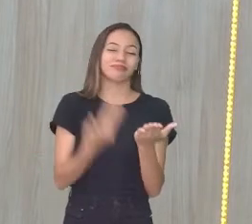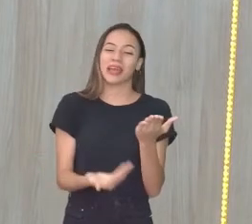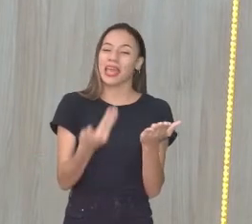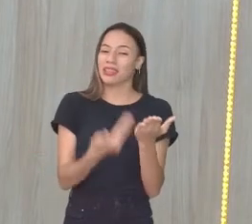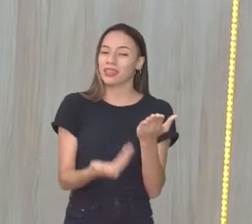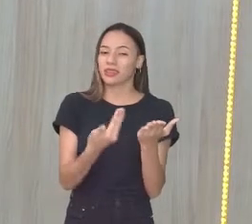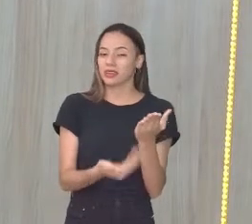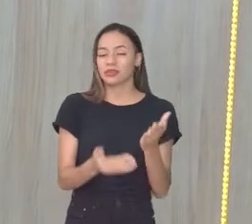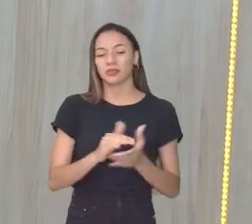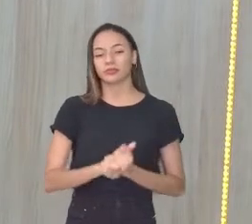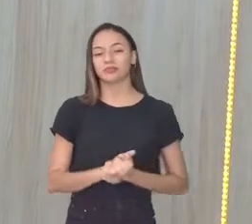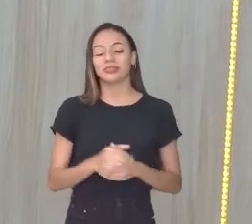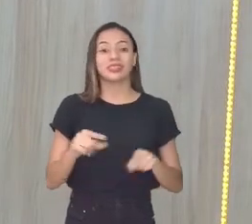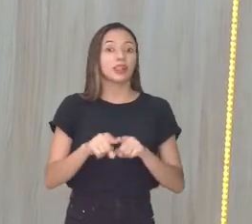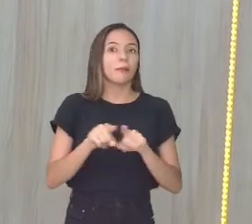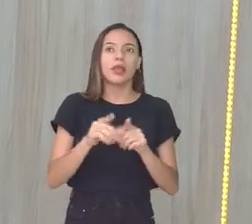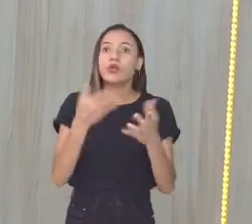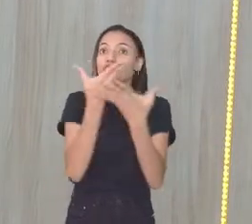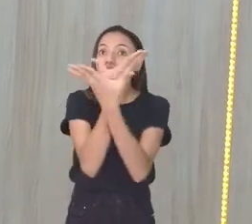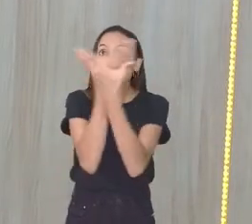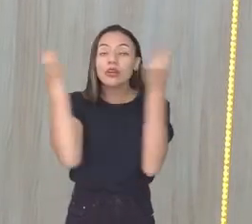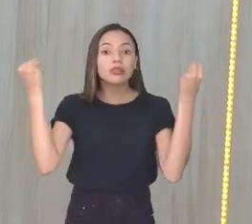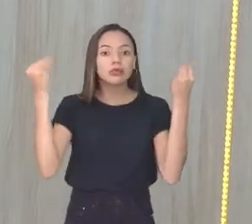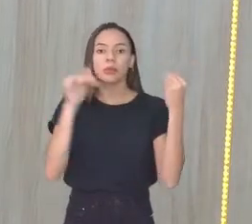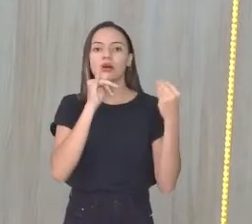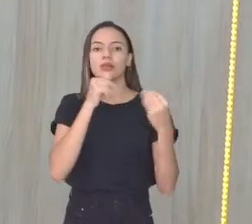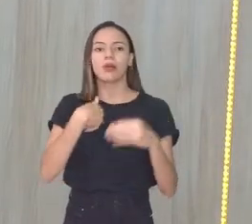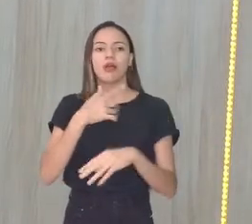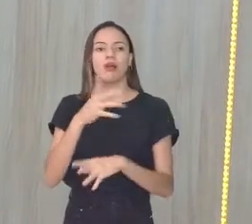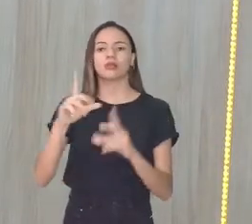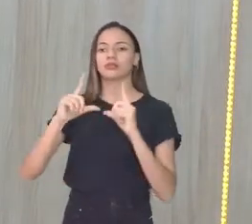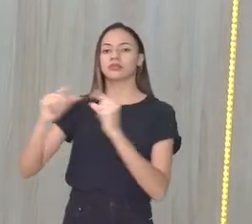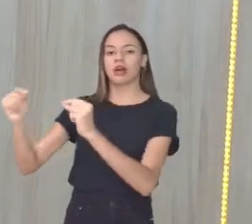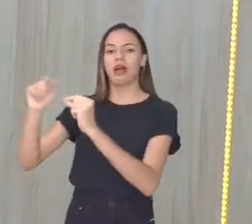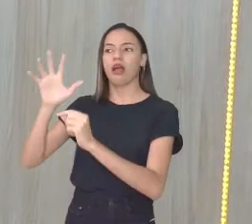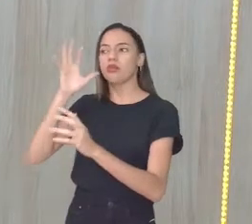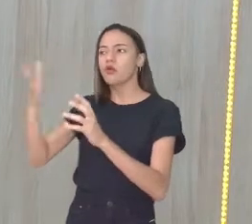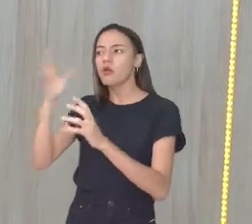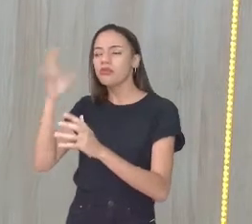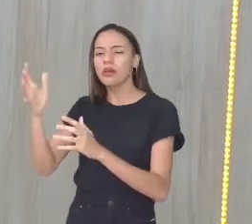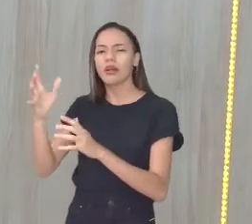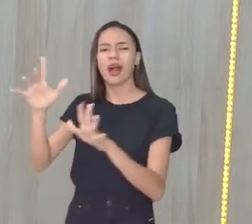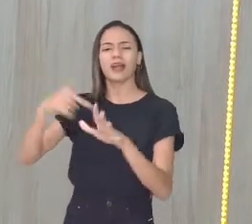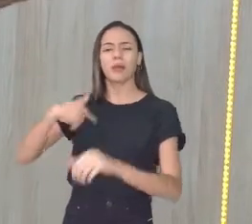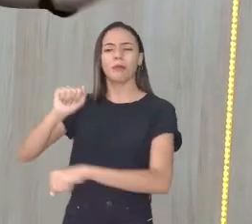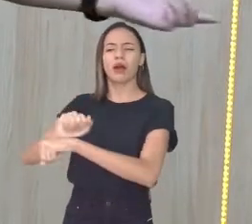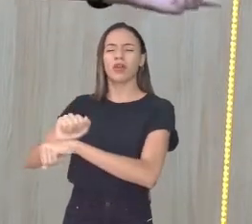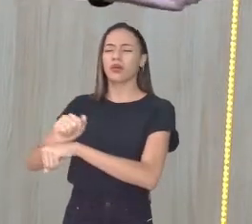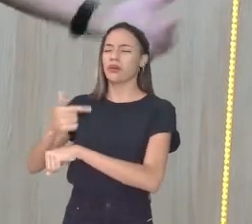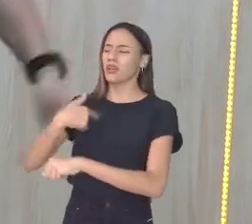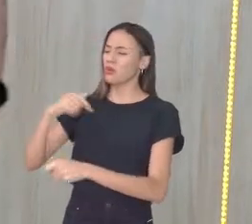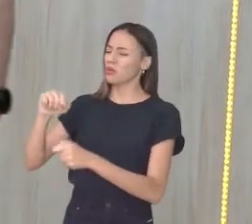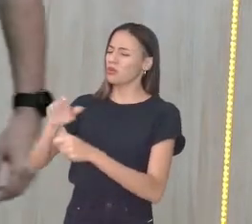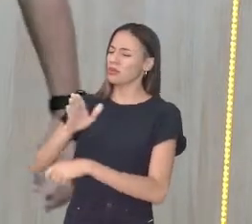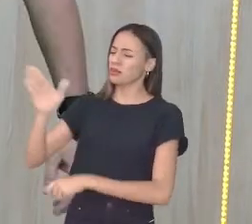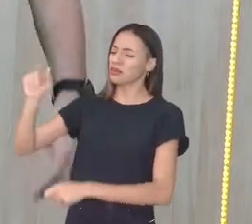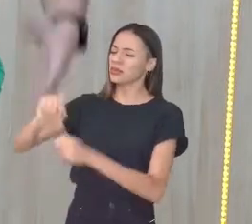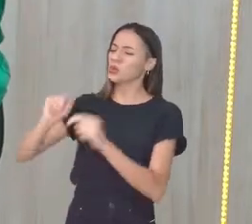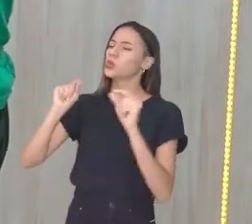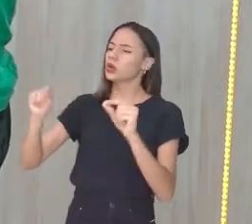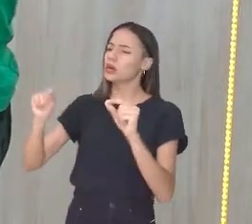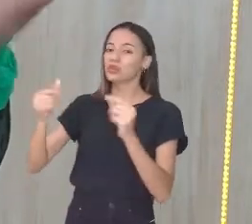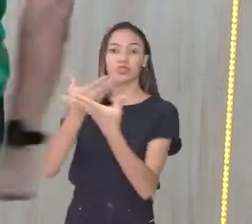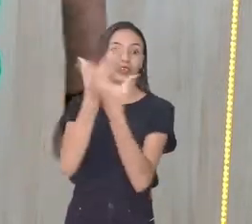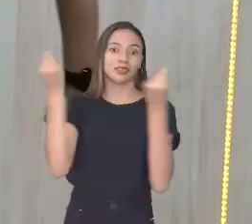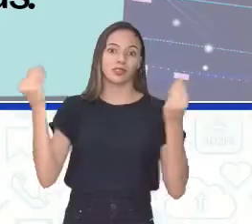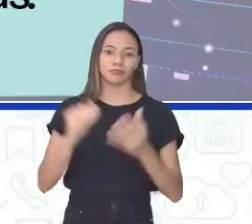pouquinho. E esquecer certas coisas. Eu saio para resolver um negócio, no meio do caminho eu paro, faço outra coisa, e você vai fazer o quê? Não sei. Né? Vamos lá,